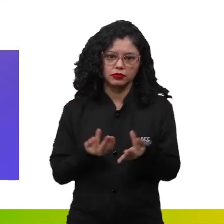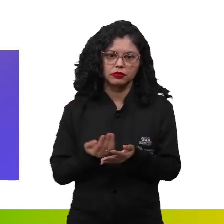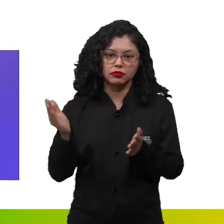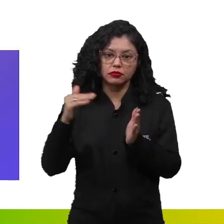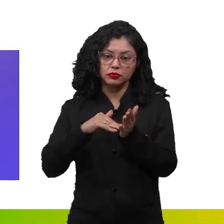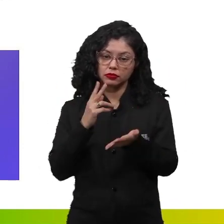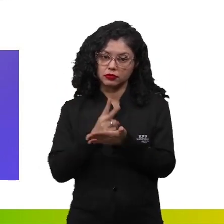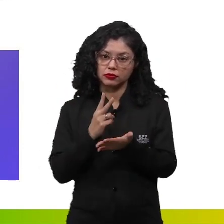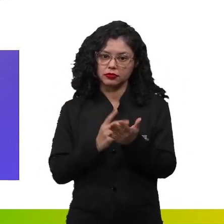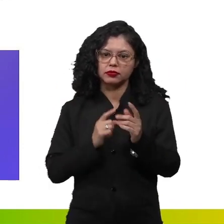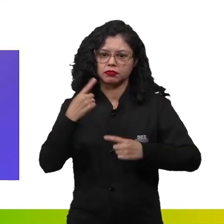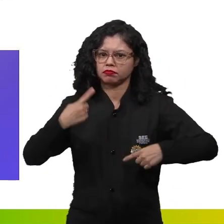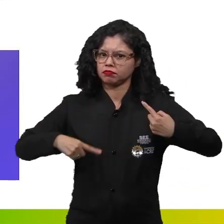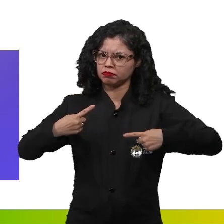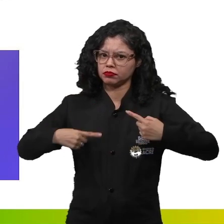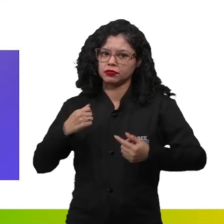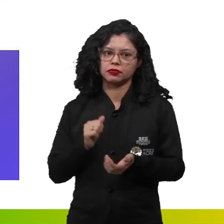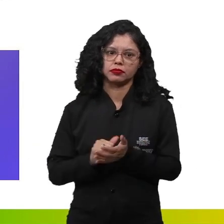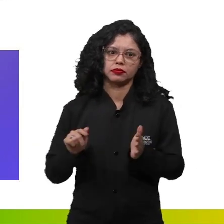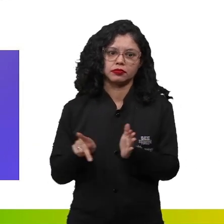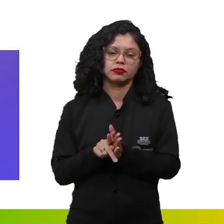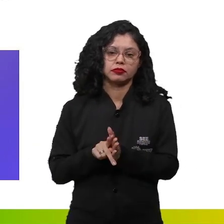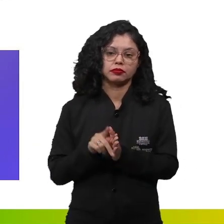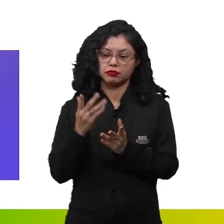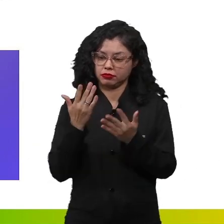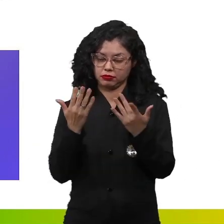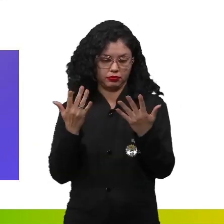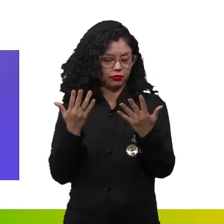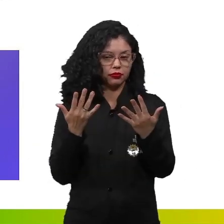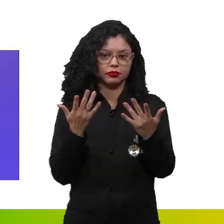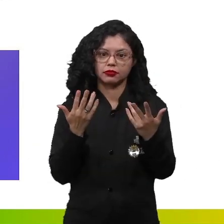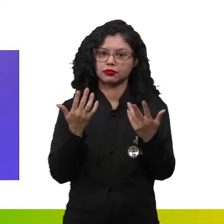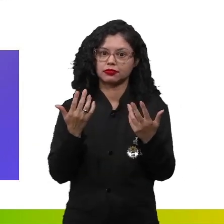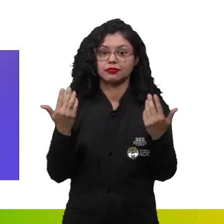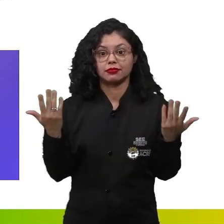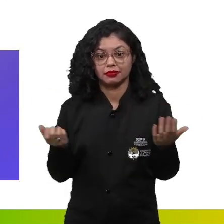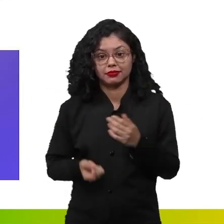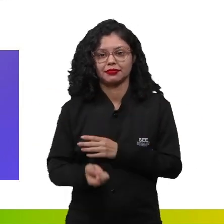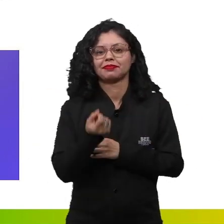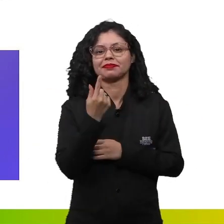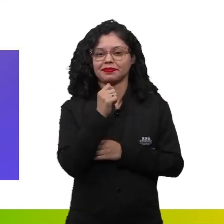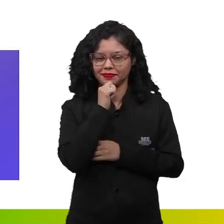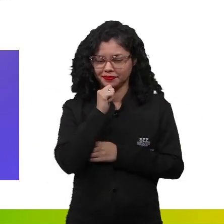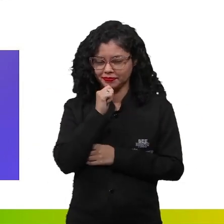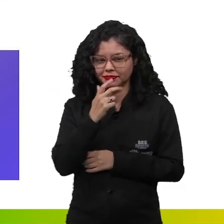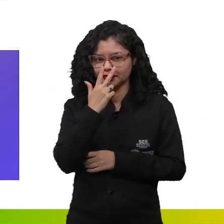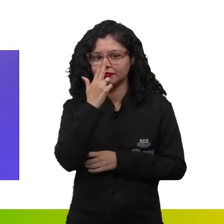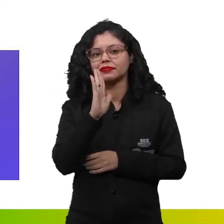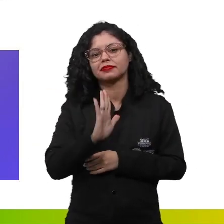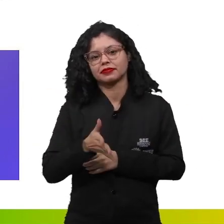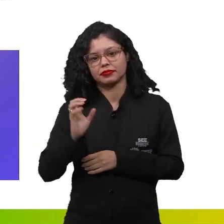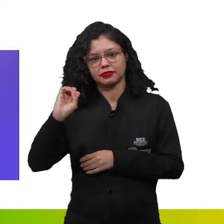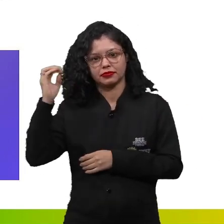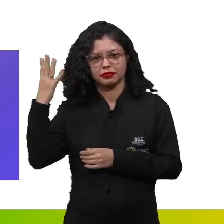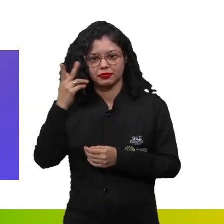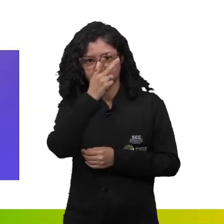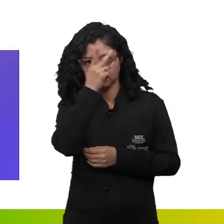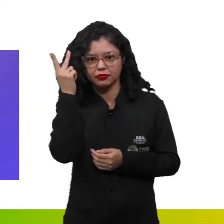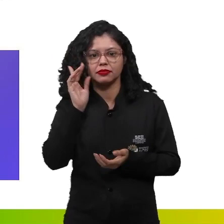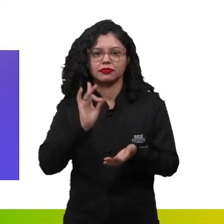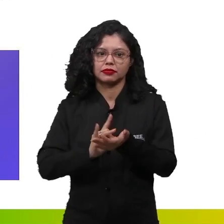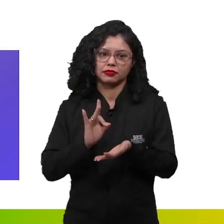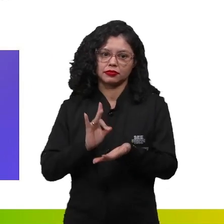ou até mesmo brigando com a sua própria mão. Por mais estranho que pareça, tudo isso já aconteceu com pessoas